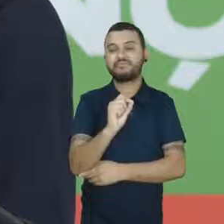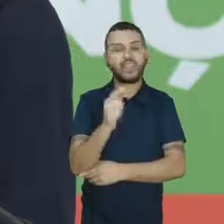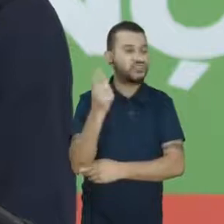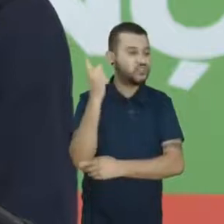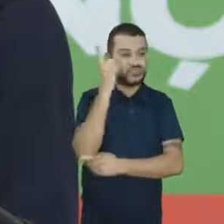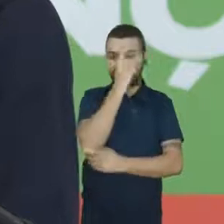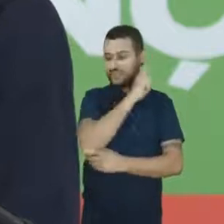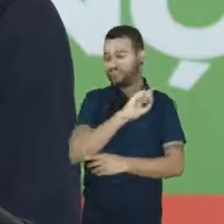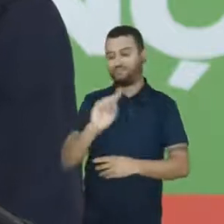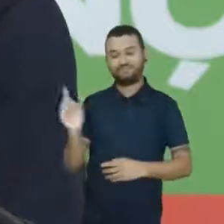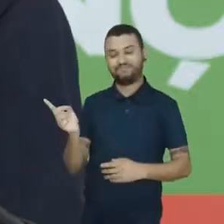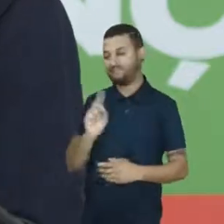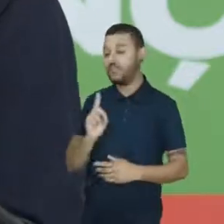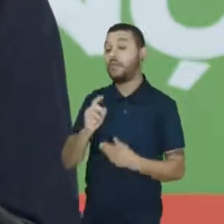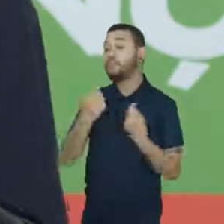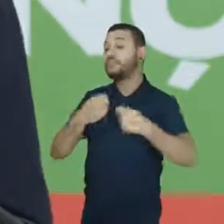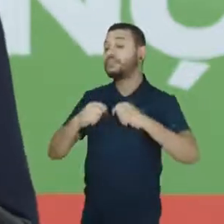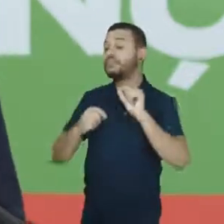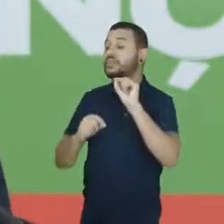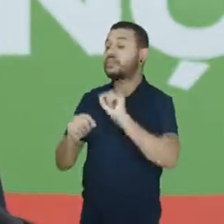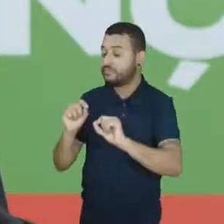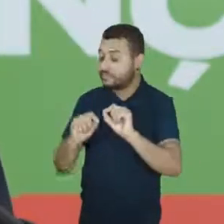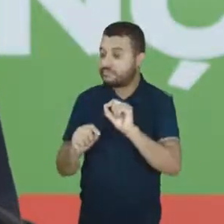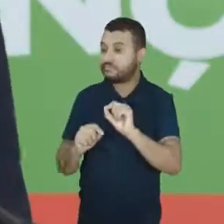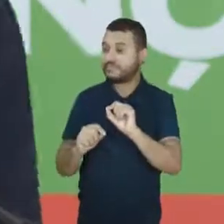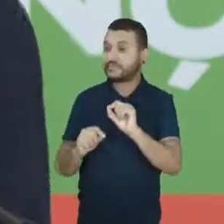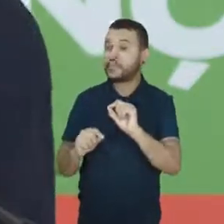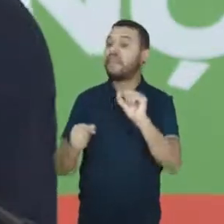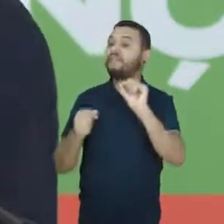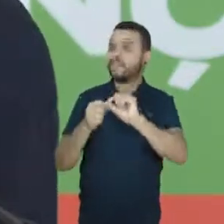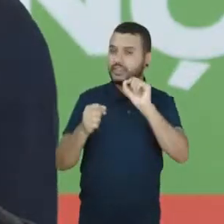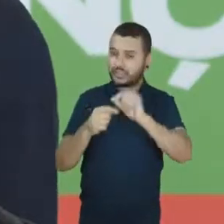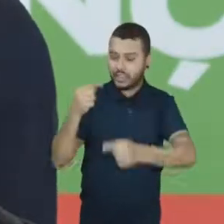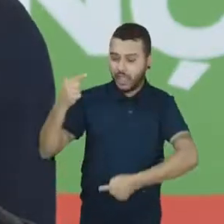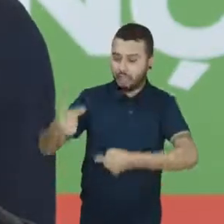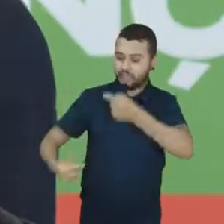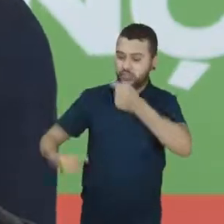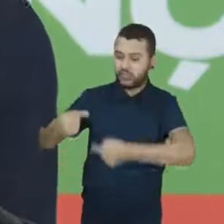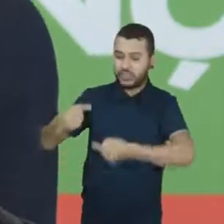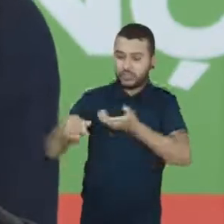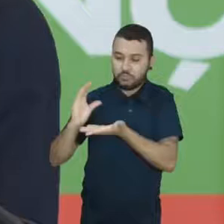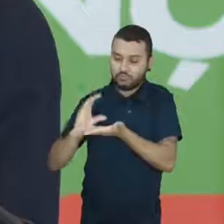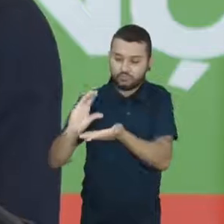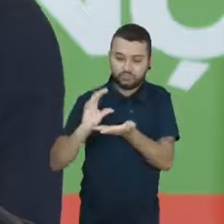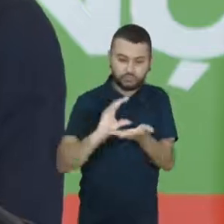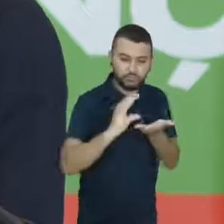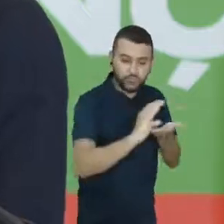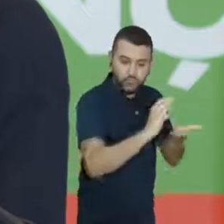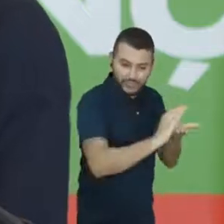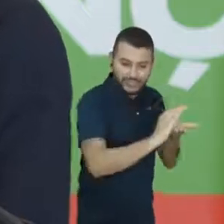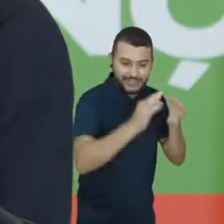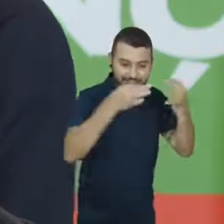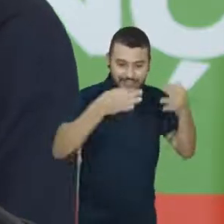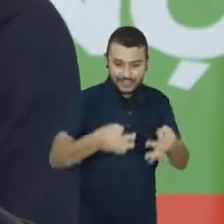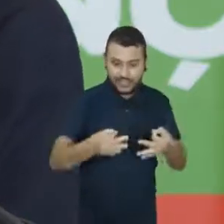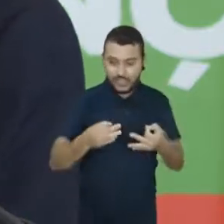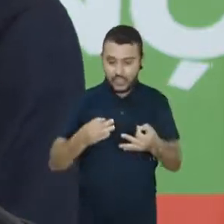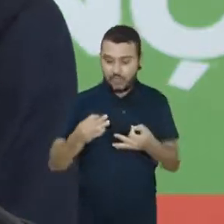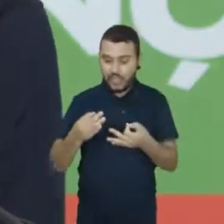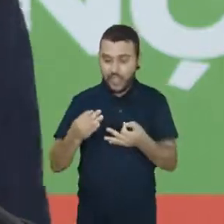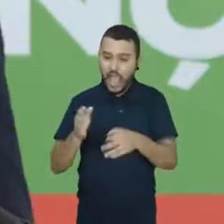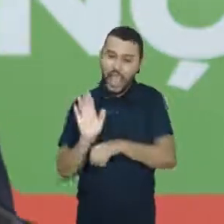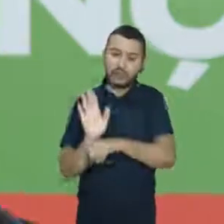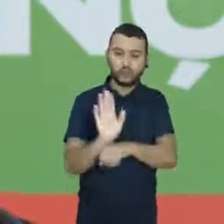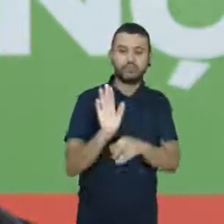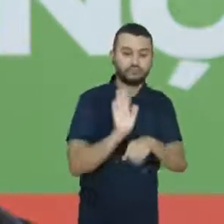que é preciso é a gente fazer a política da repartição, a política do compartilhamento, a